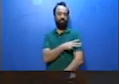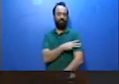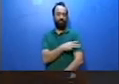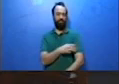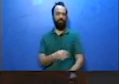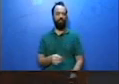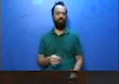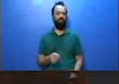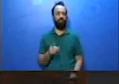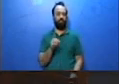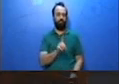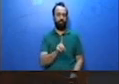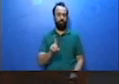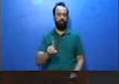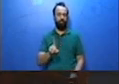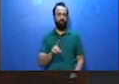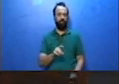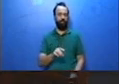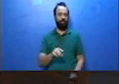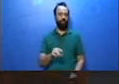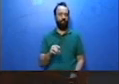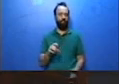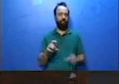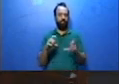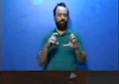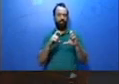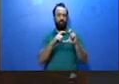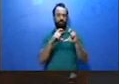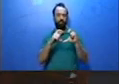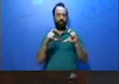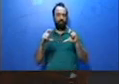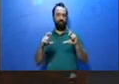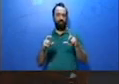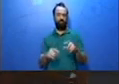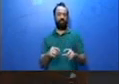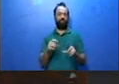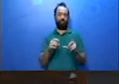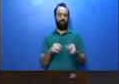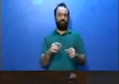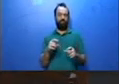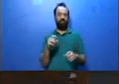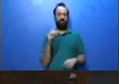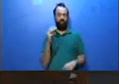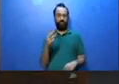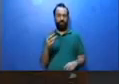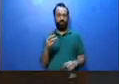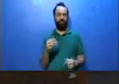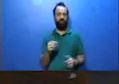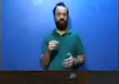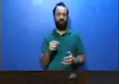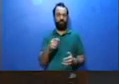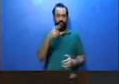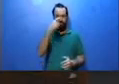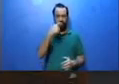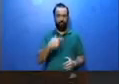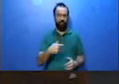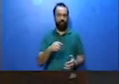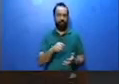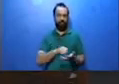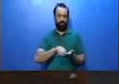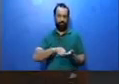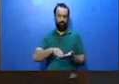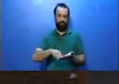unidade 11, 3 tirinhas, 3 autores. Antes de começar a aula, vou pedir para vocês pegar